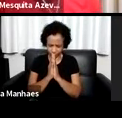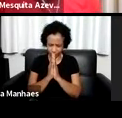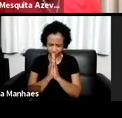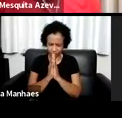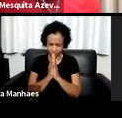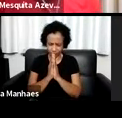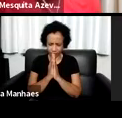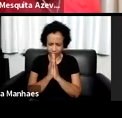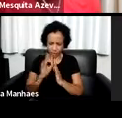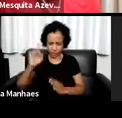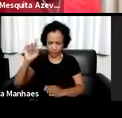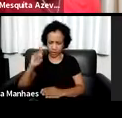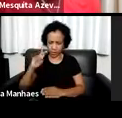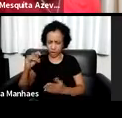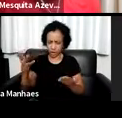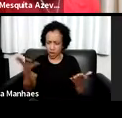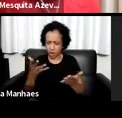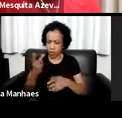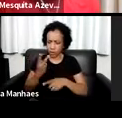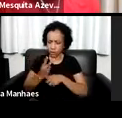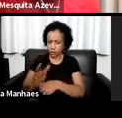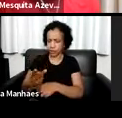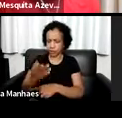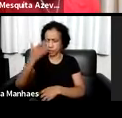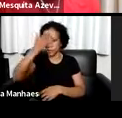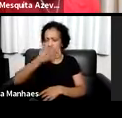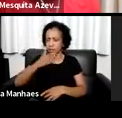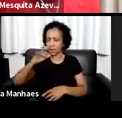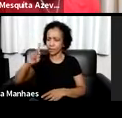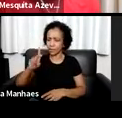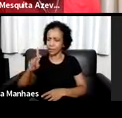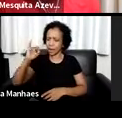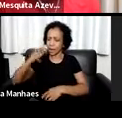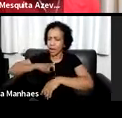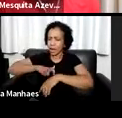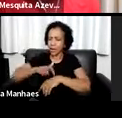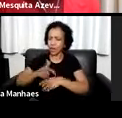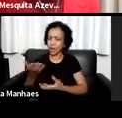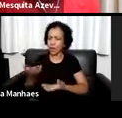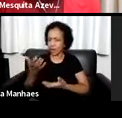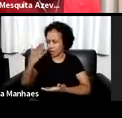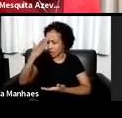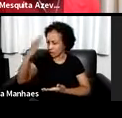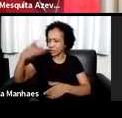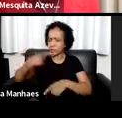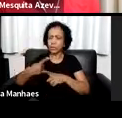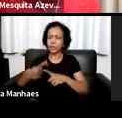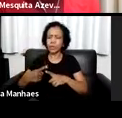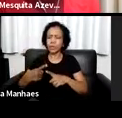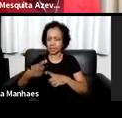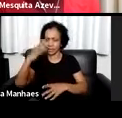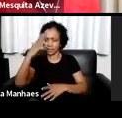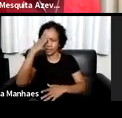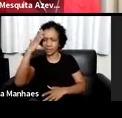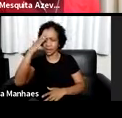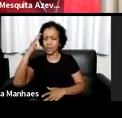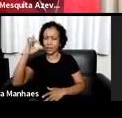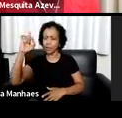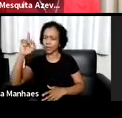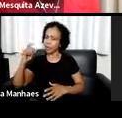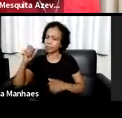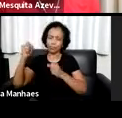Senhor, nós buscamos a tua presença nesta hora, Pai. Nós agradecemos porque sabemos que o Senhor é soberano